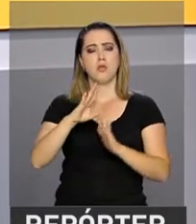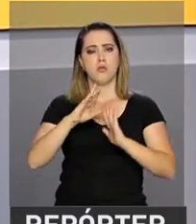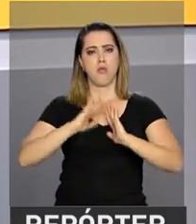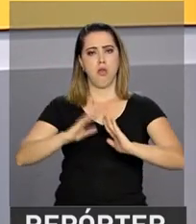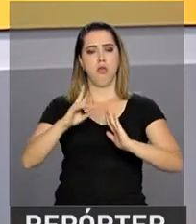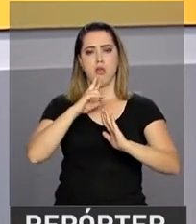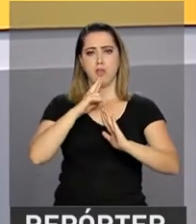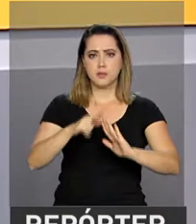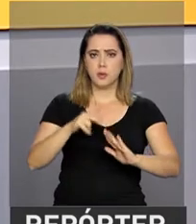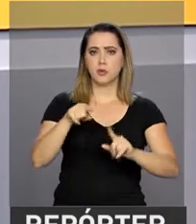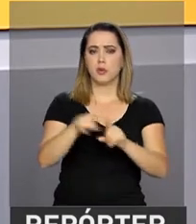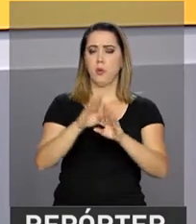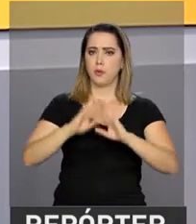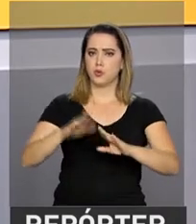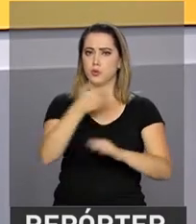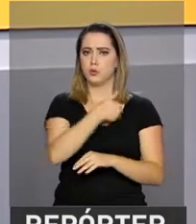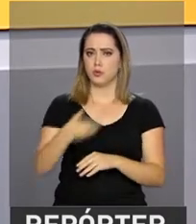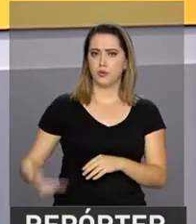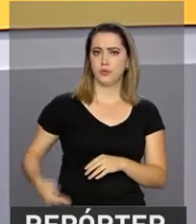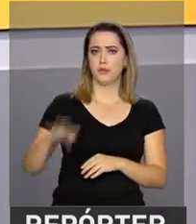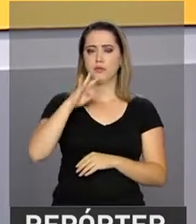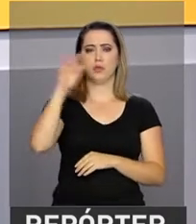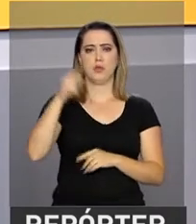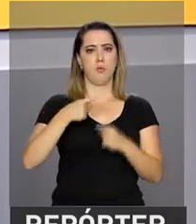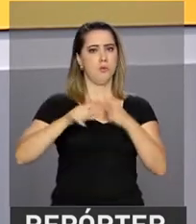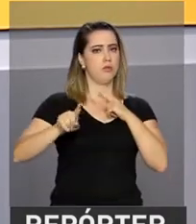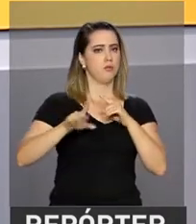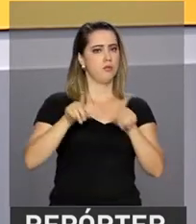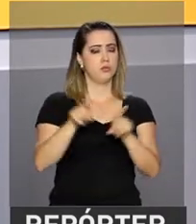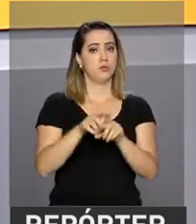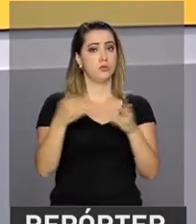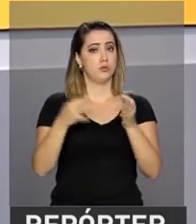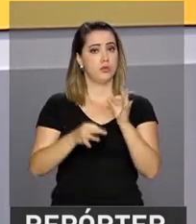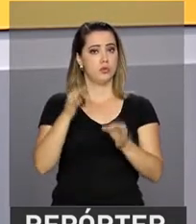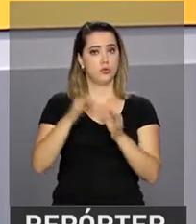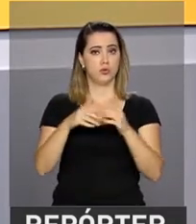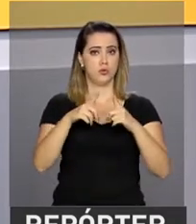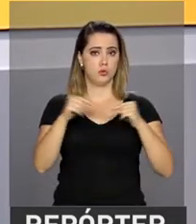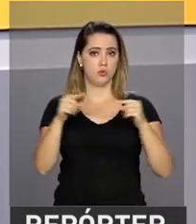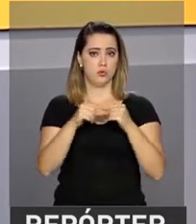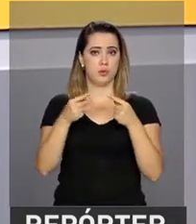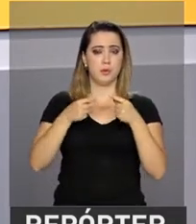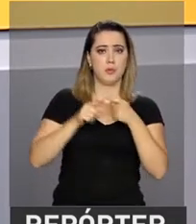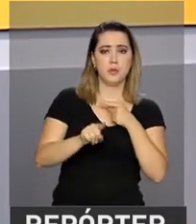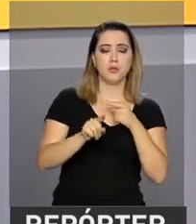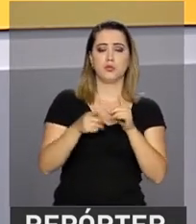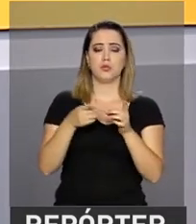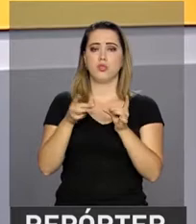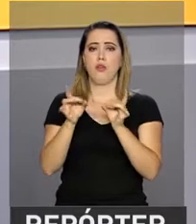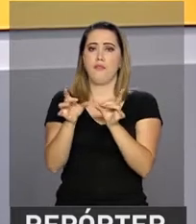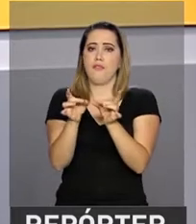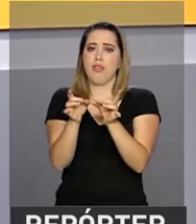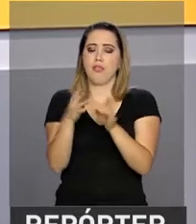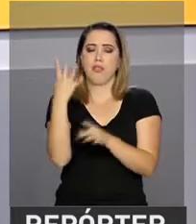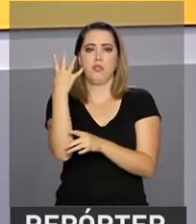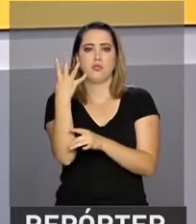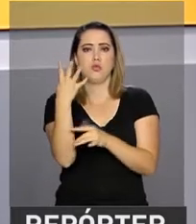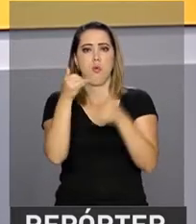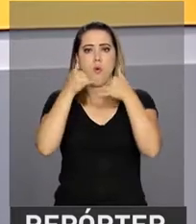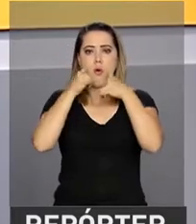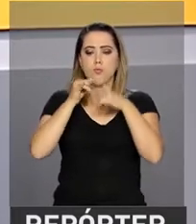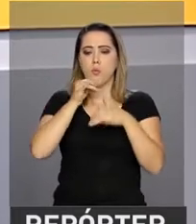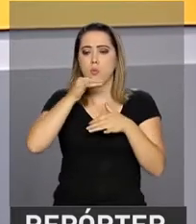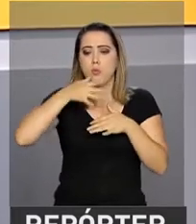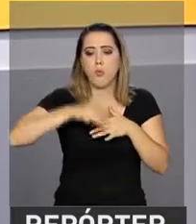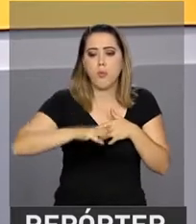governo federal e derrubou nesta quarta-feira a decisão da Justiça de Brasília que impediu o leilão de 4 usinas